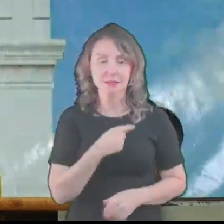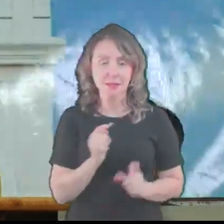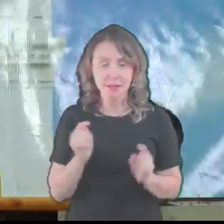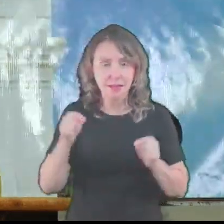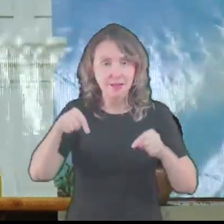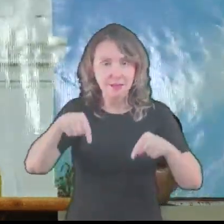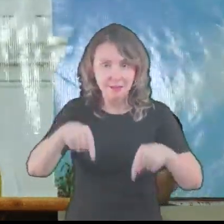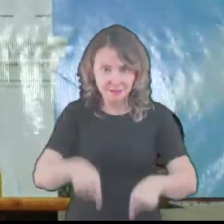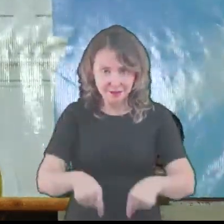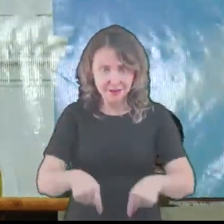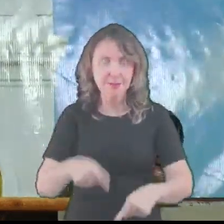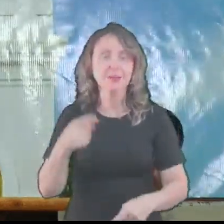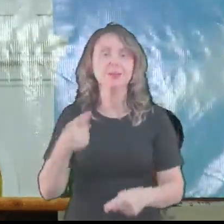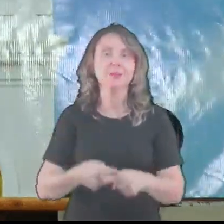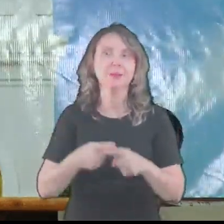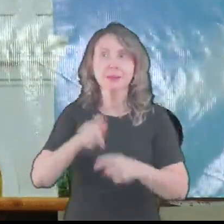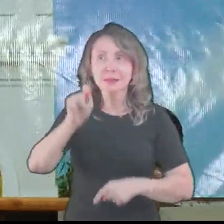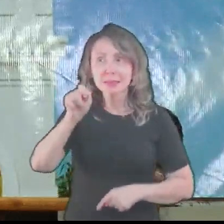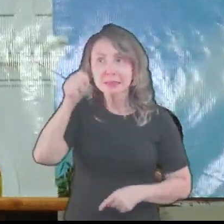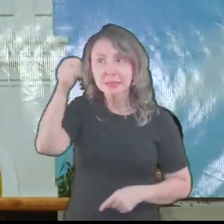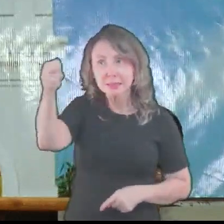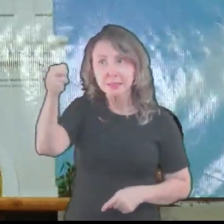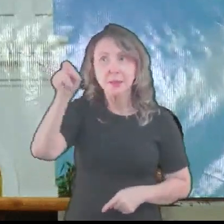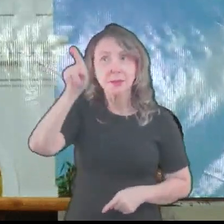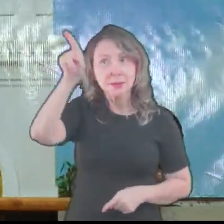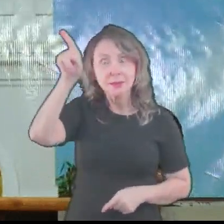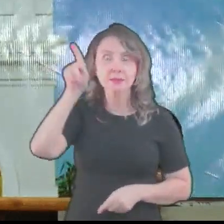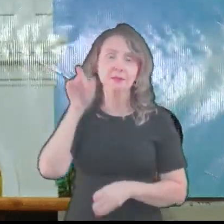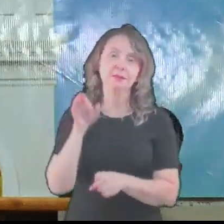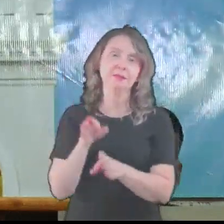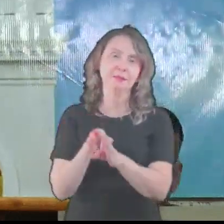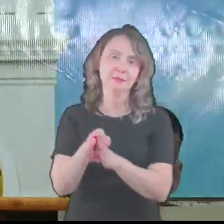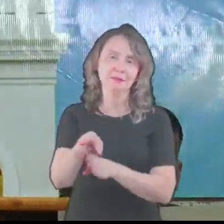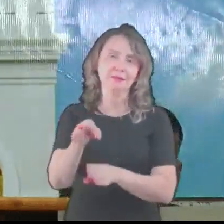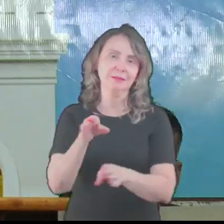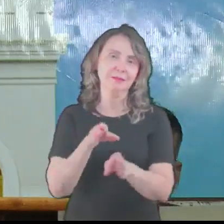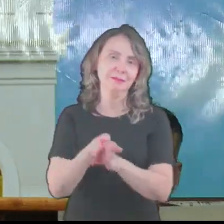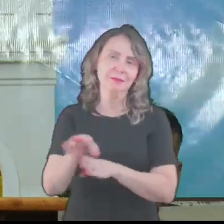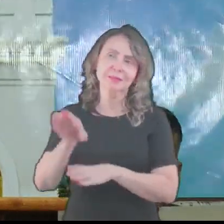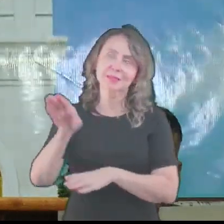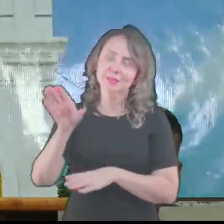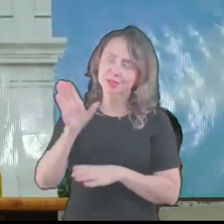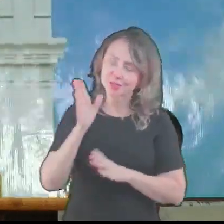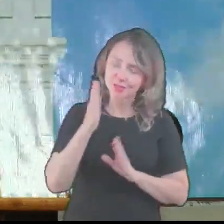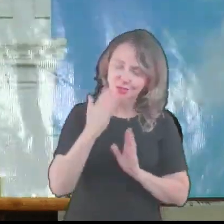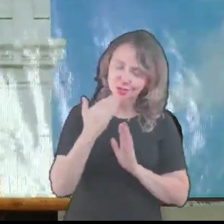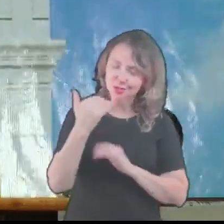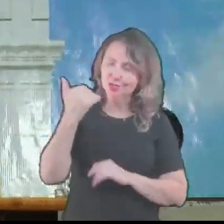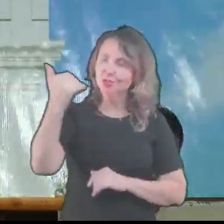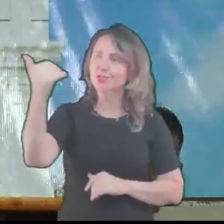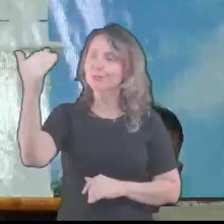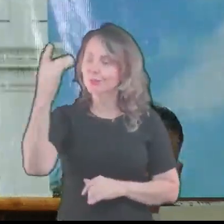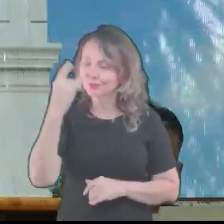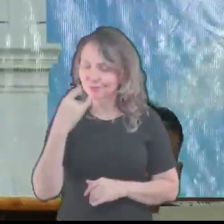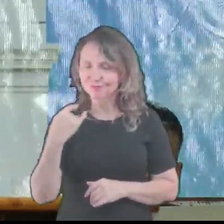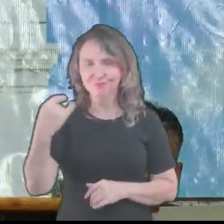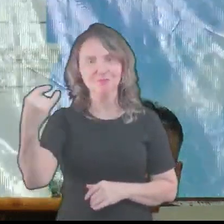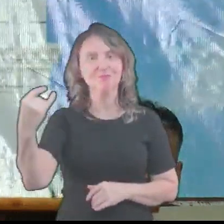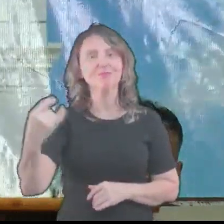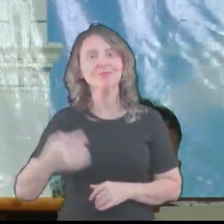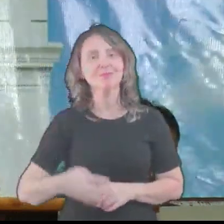o conselheiro nos aconselhou para estar na sua santa e bendita presença.